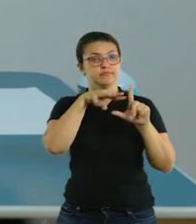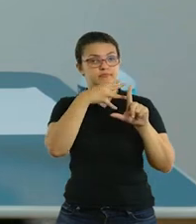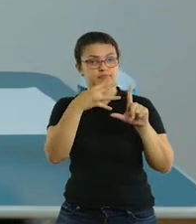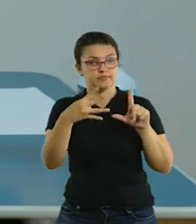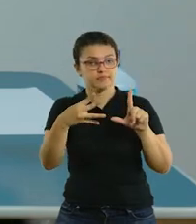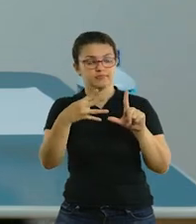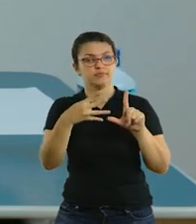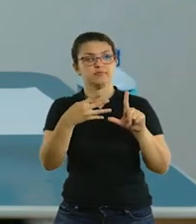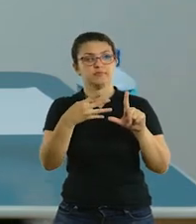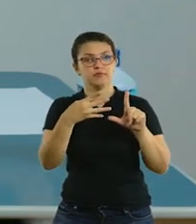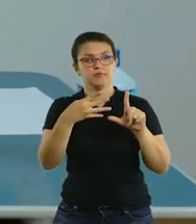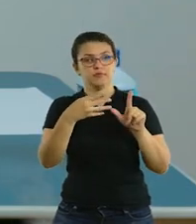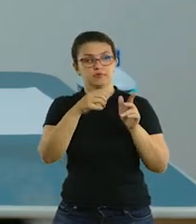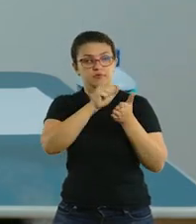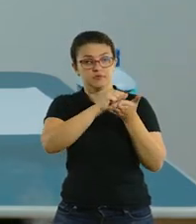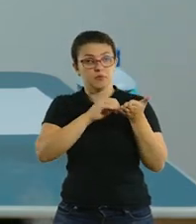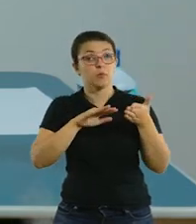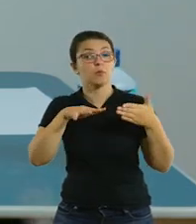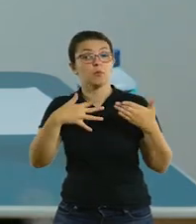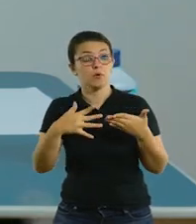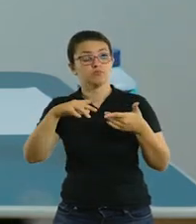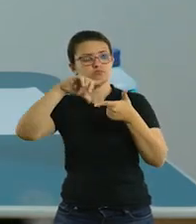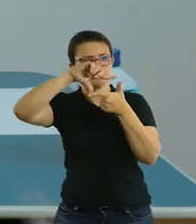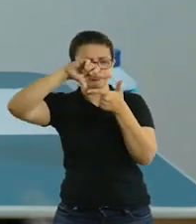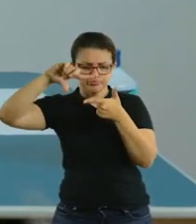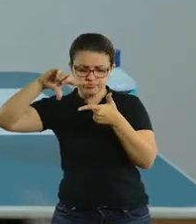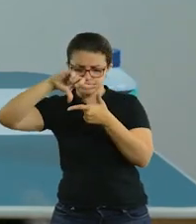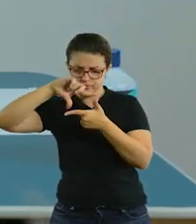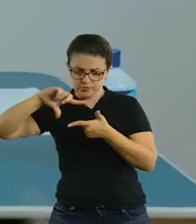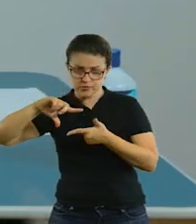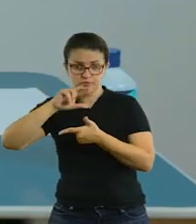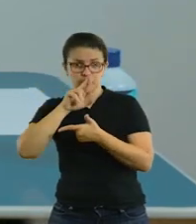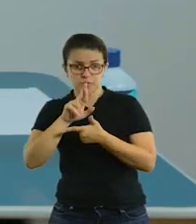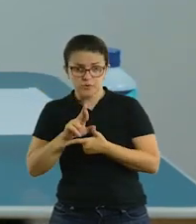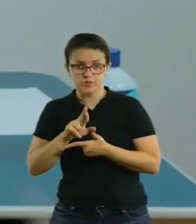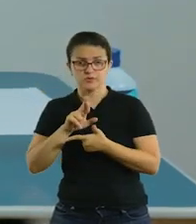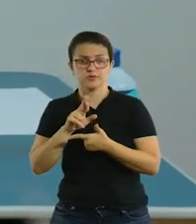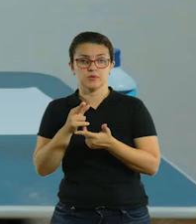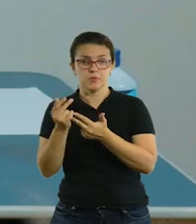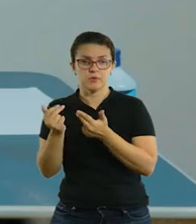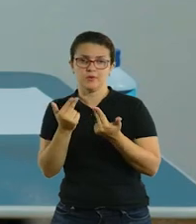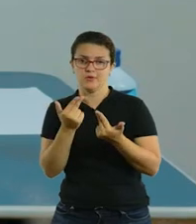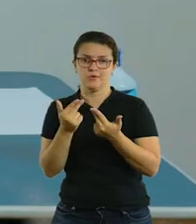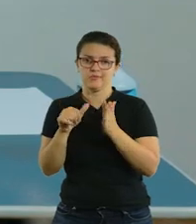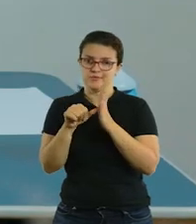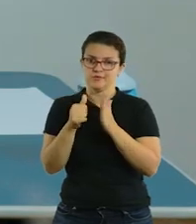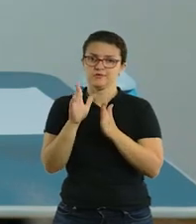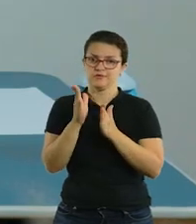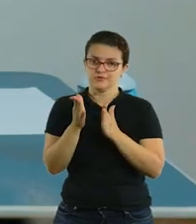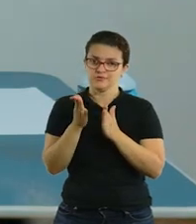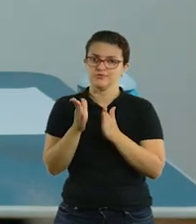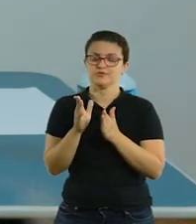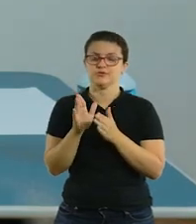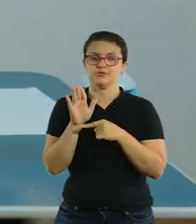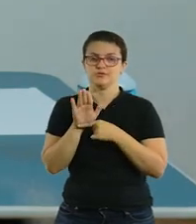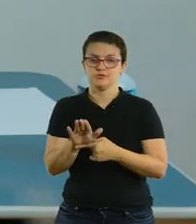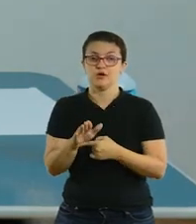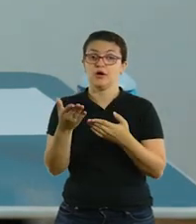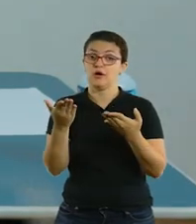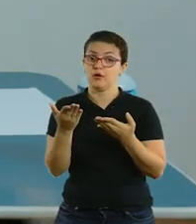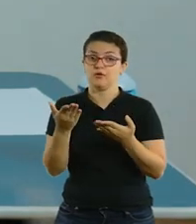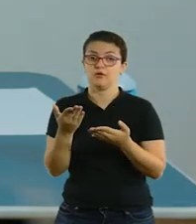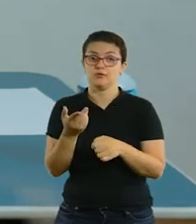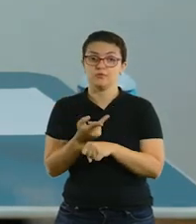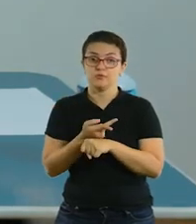Na atividade, procurem quais são os retângulos que têm o resultado igual. A primeira, já ajudei vocês, tá? Então, vai procurando depois o resultado dos outros números